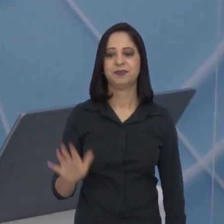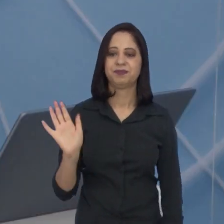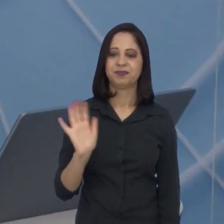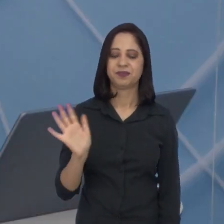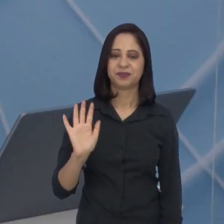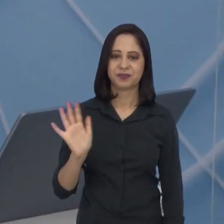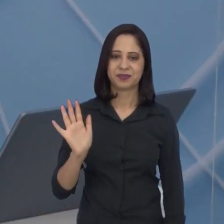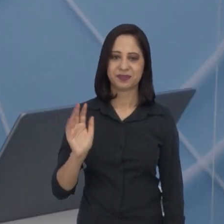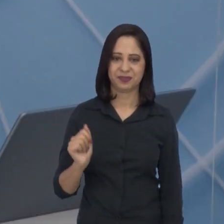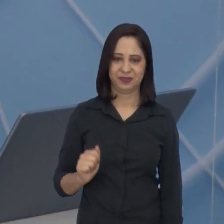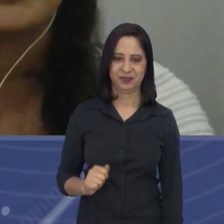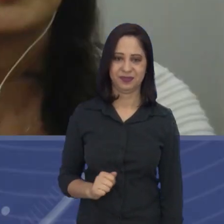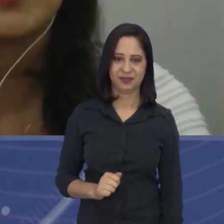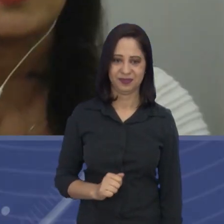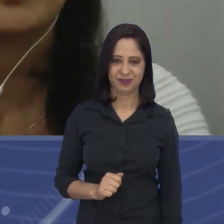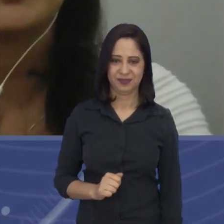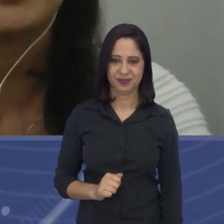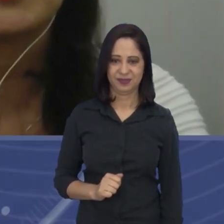Olá,